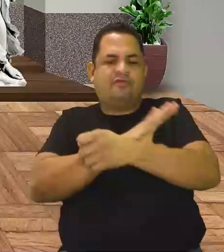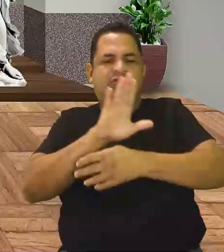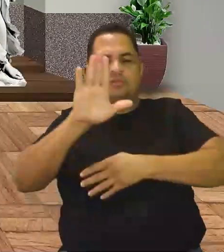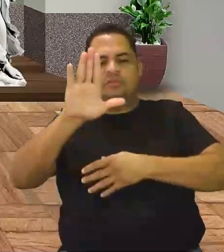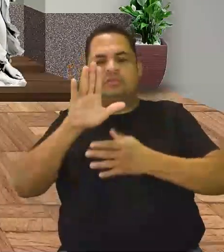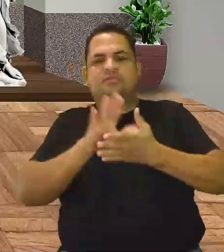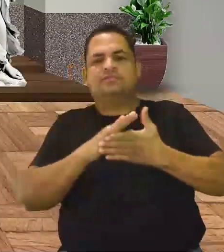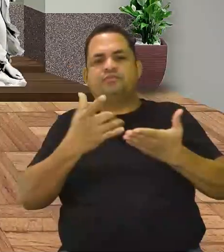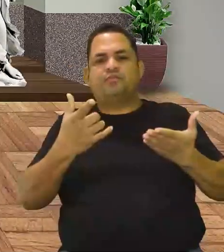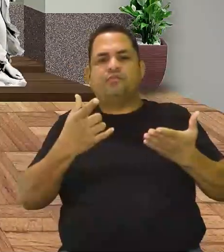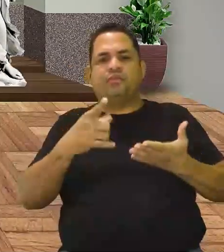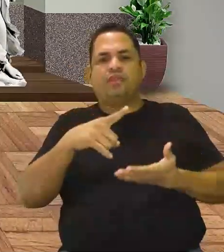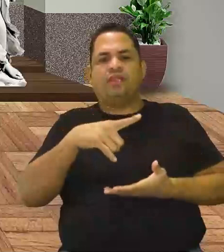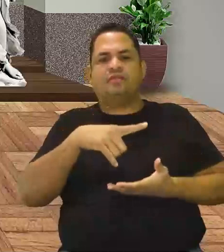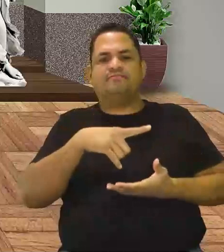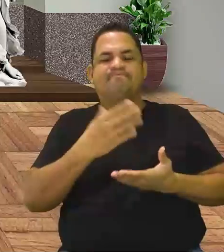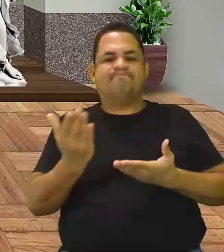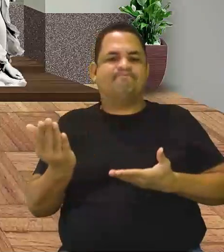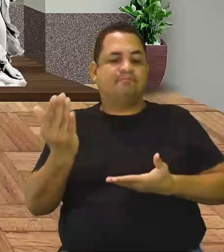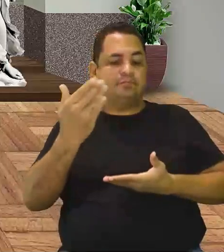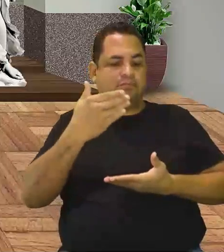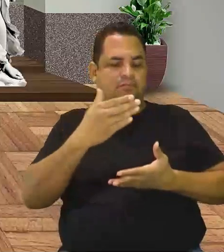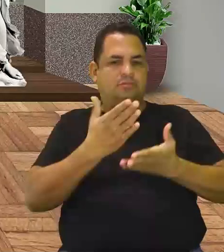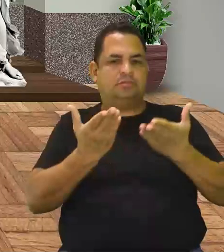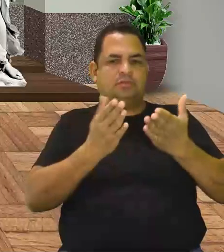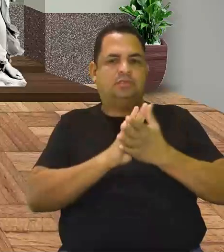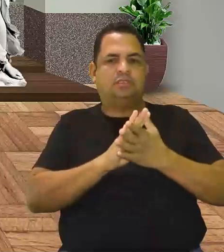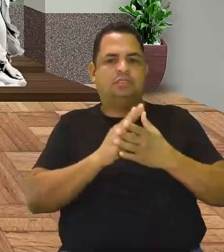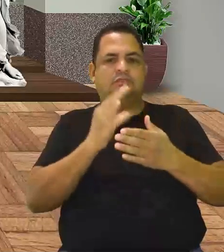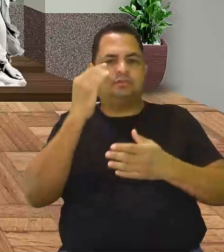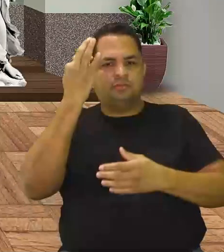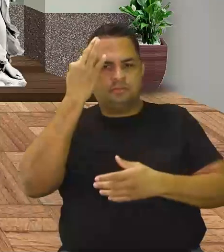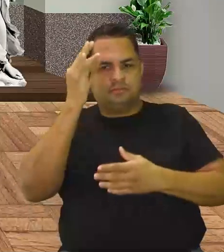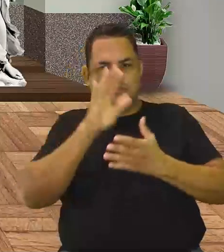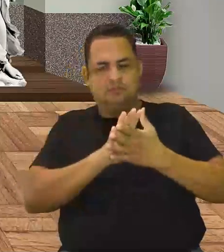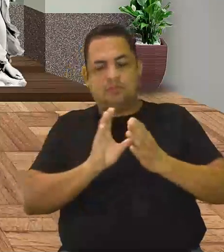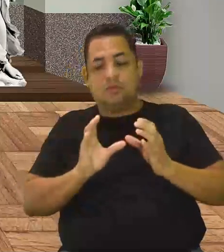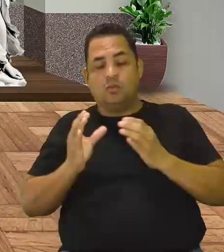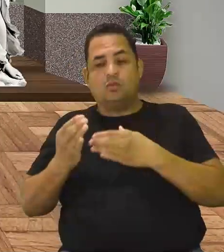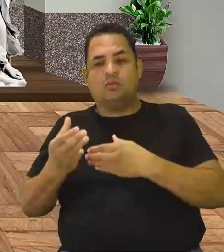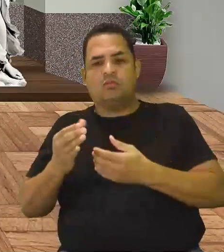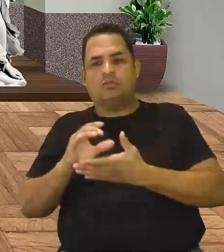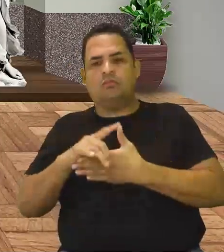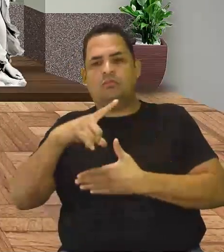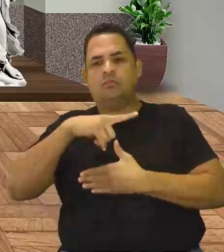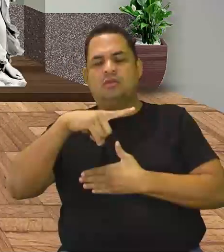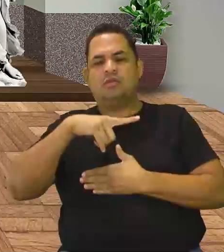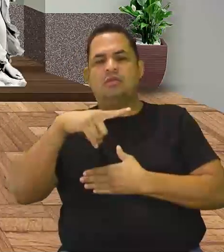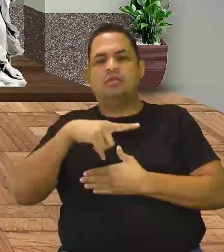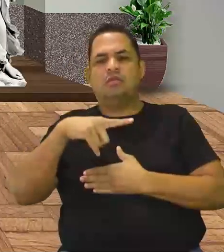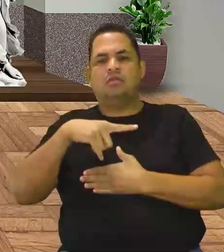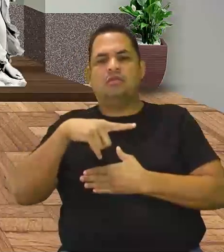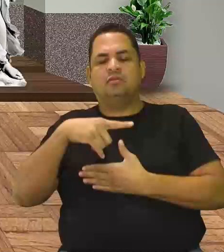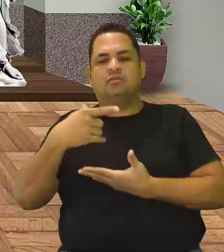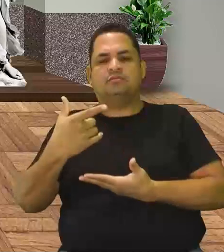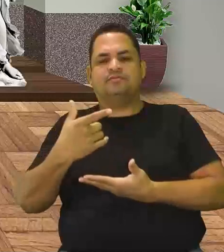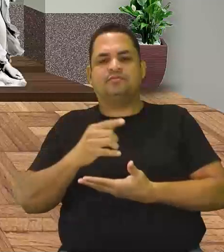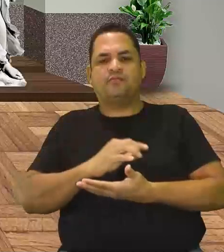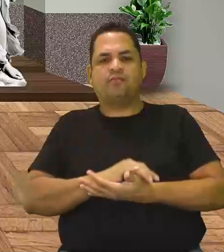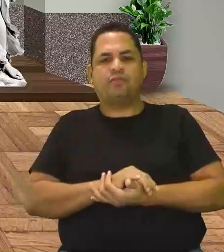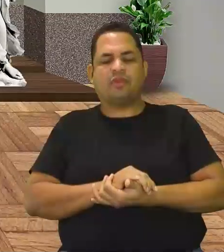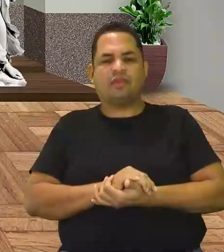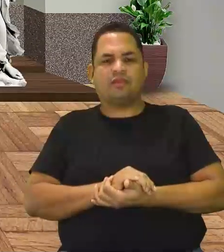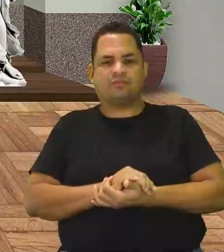nazista, ela traz para cá essa filosofia. E de outro lado, nós temos